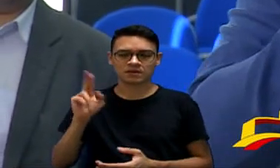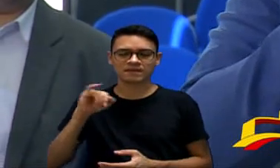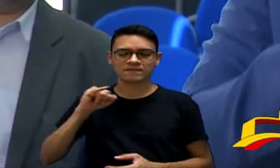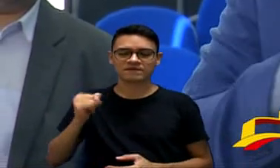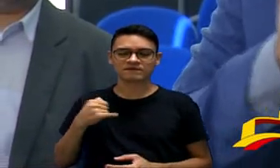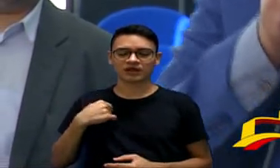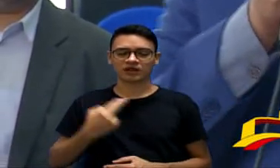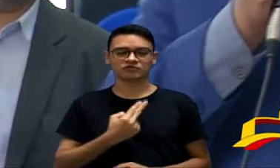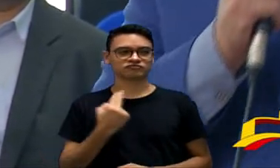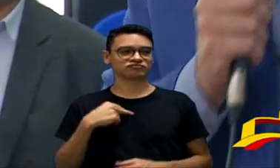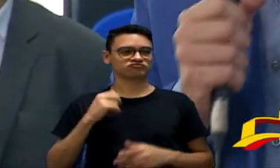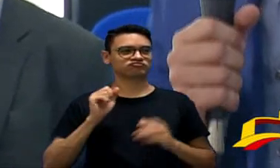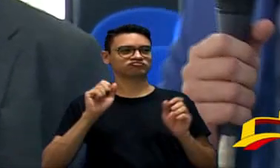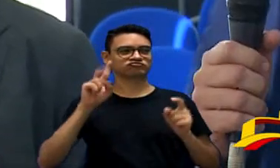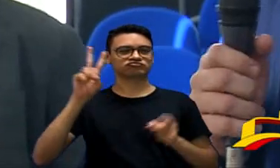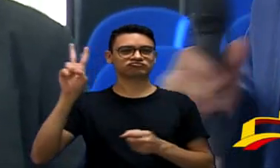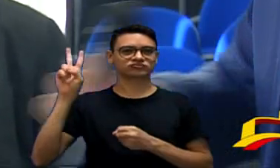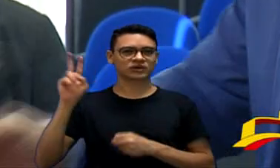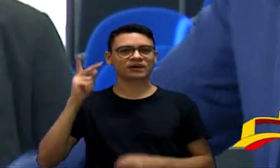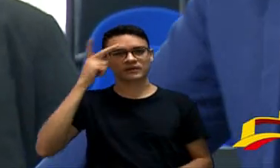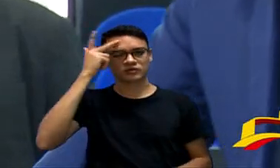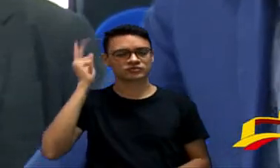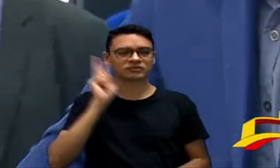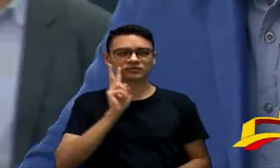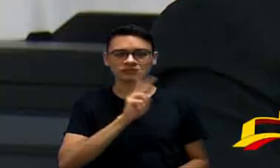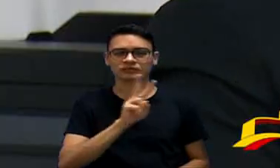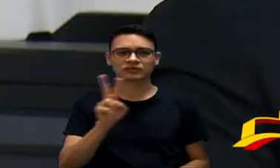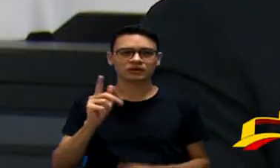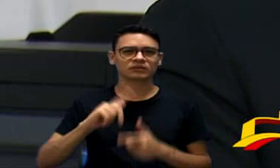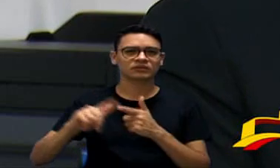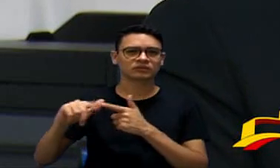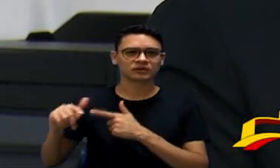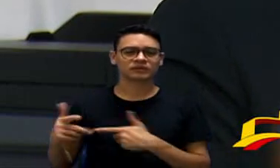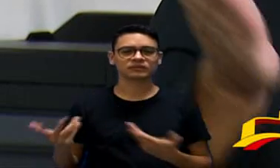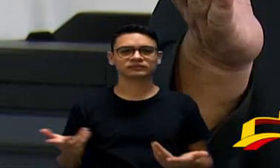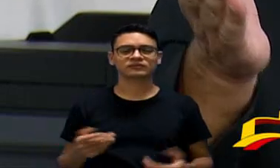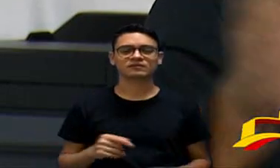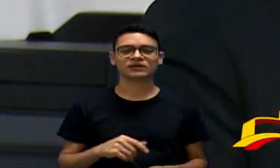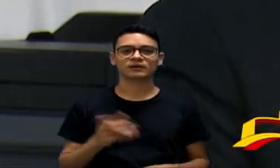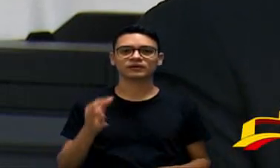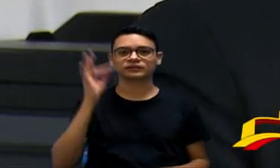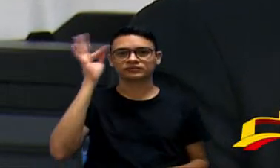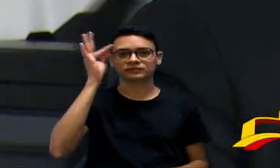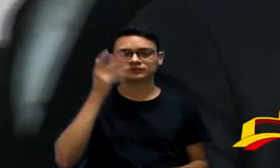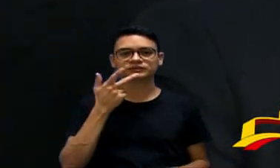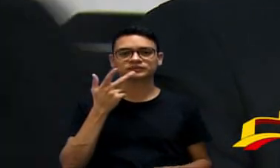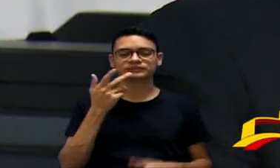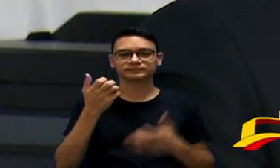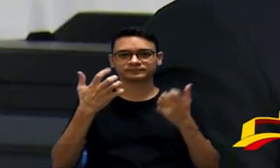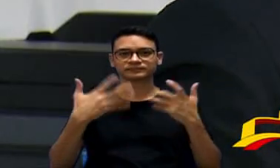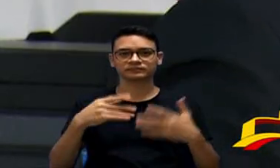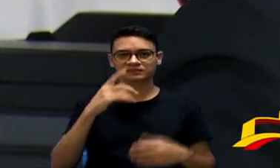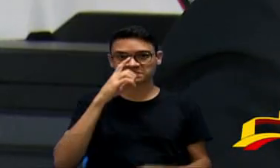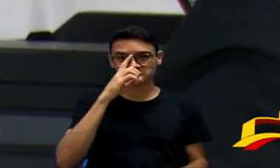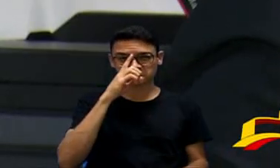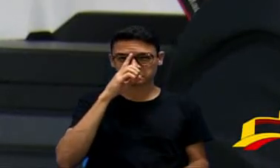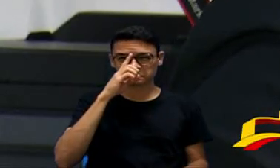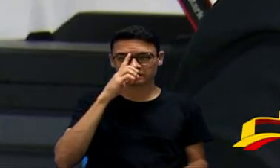trabalho. O povo está de olho nisso aí, Silvano. Tá bom, parabéns, primo. Parabéns, primo. O Fausto vai falar?